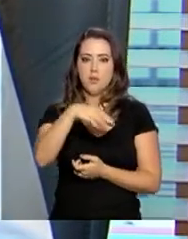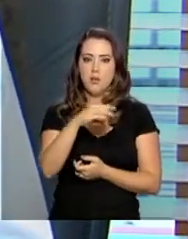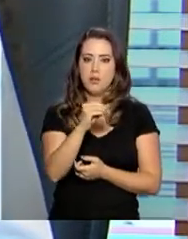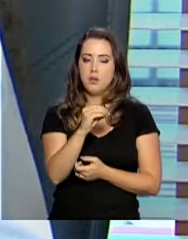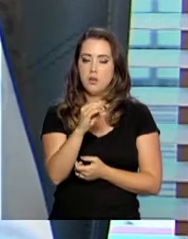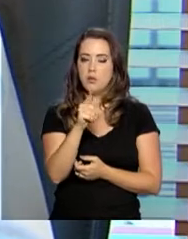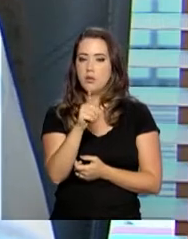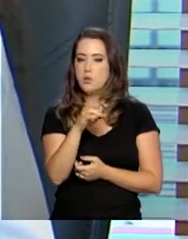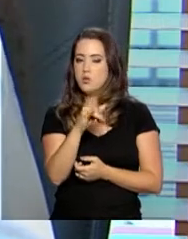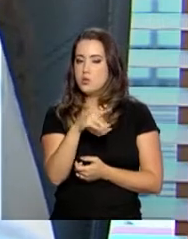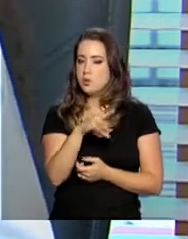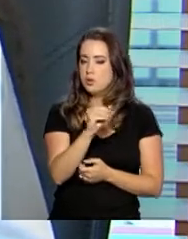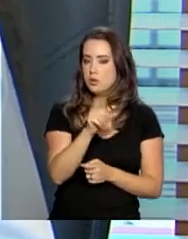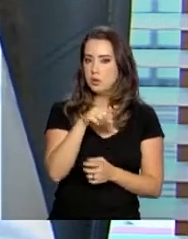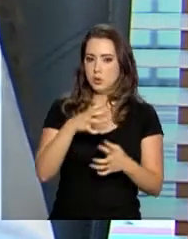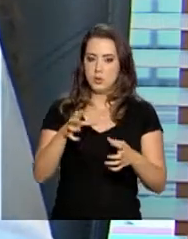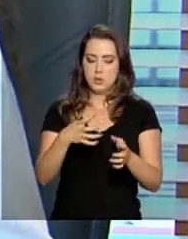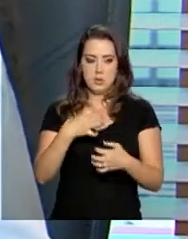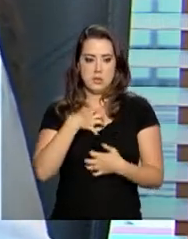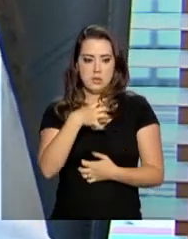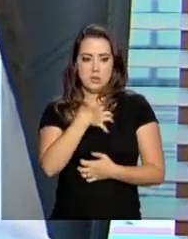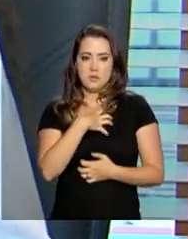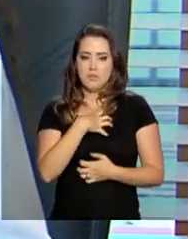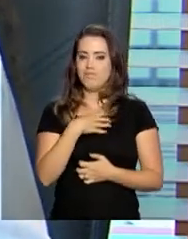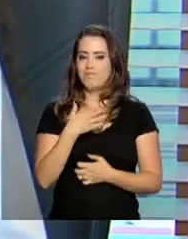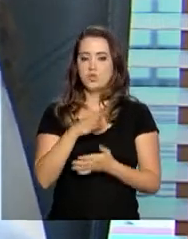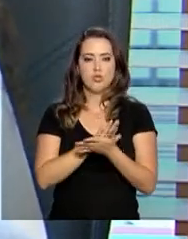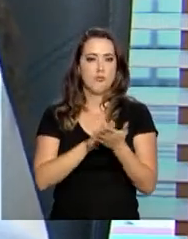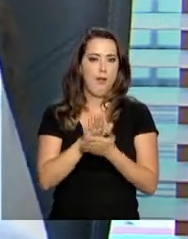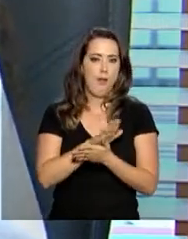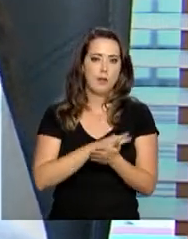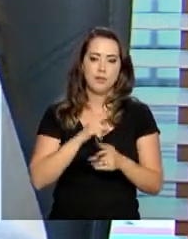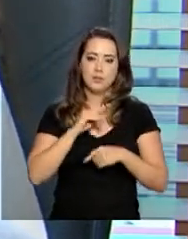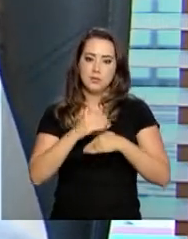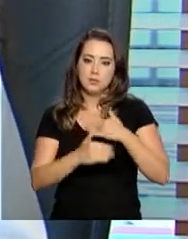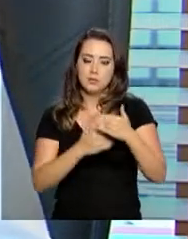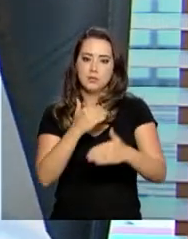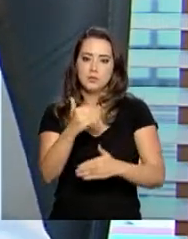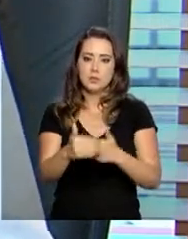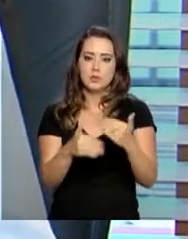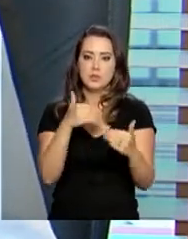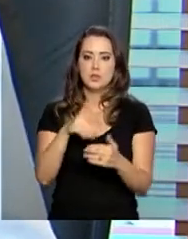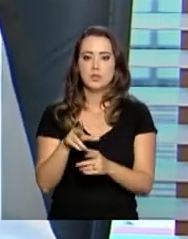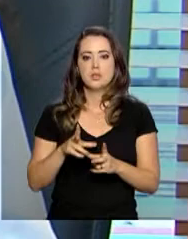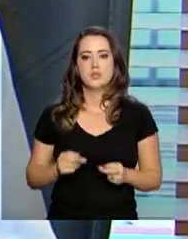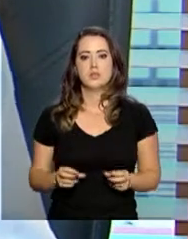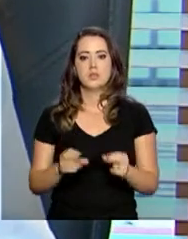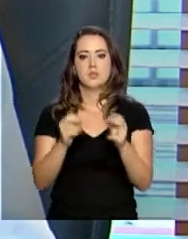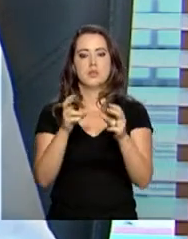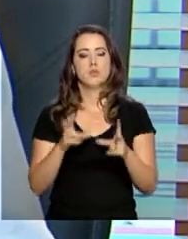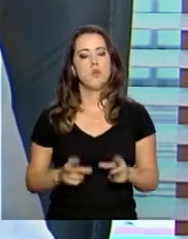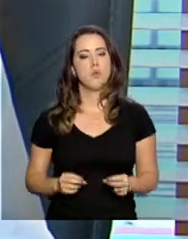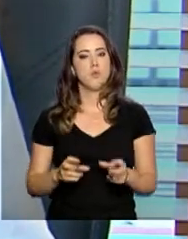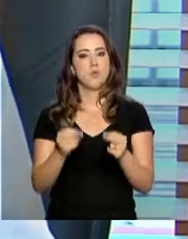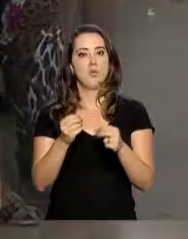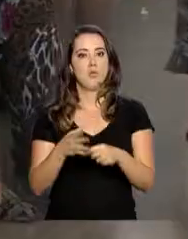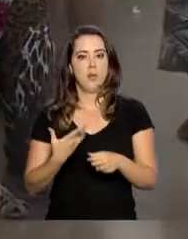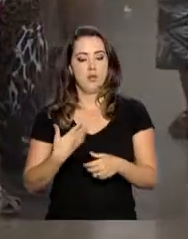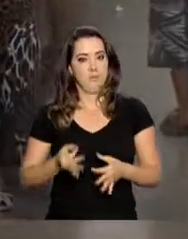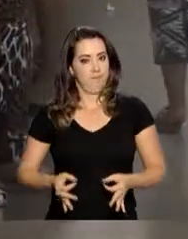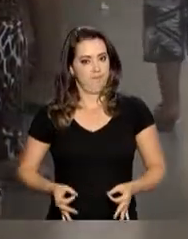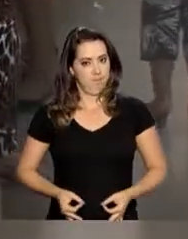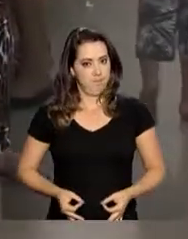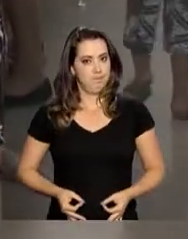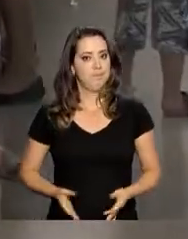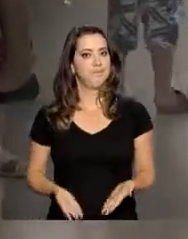causam câncer, aí o sintoma ele é silencioso e vai progredir para um câncer. No caso da mulher, o câncer de colo de útero. Já